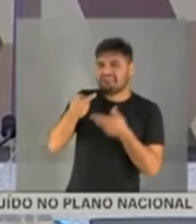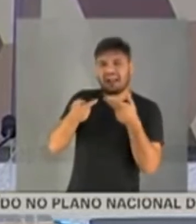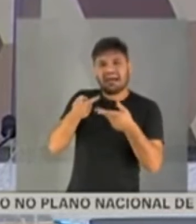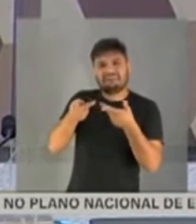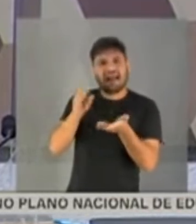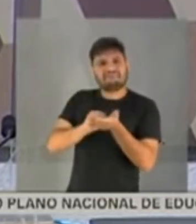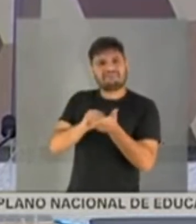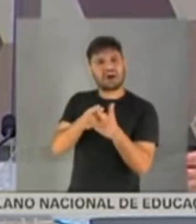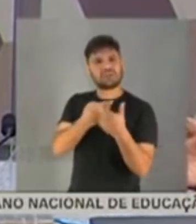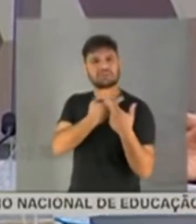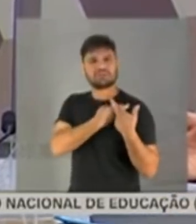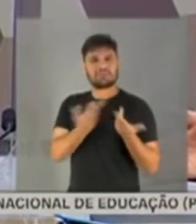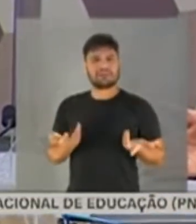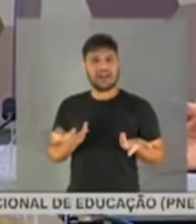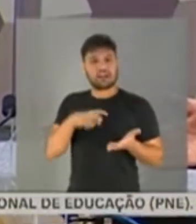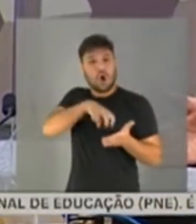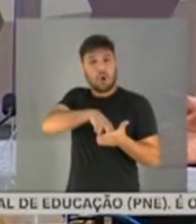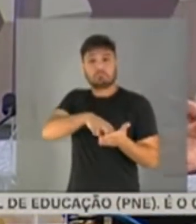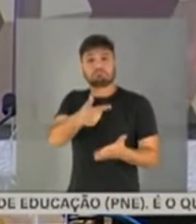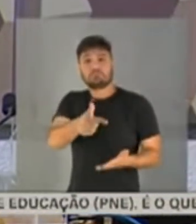irresponsabilidade impunemente.